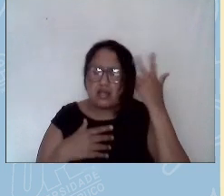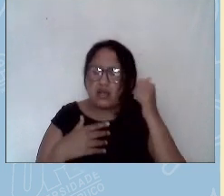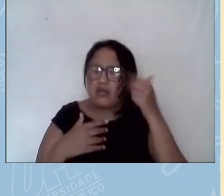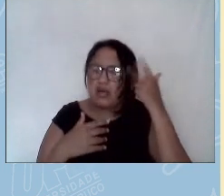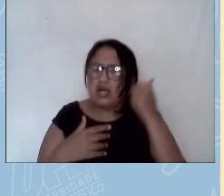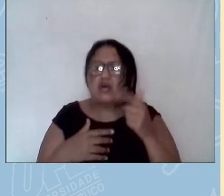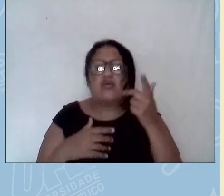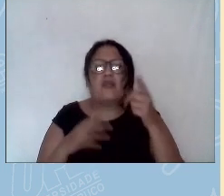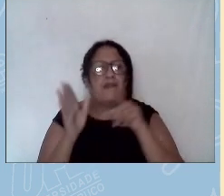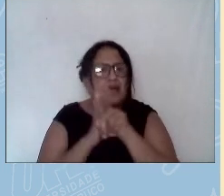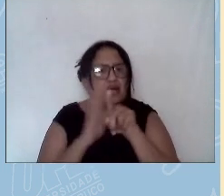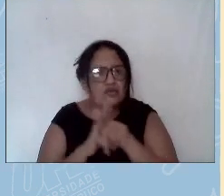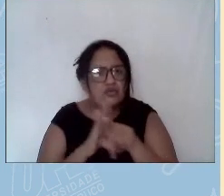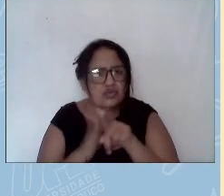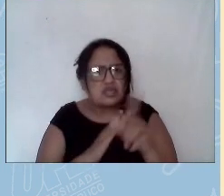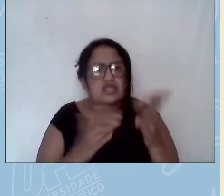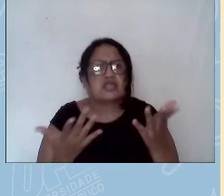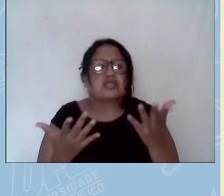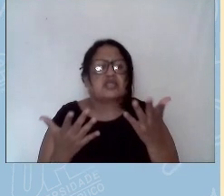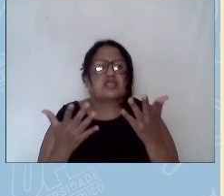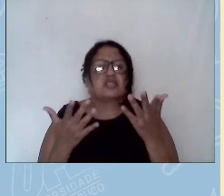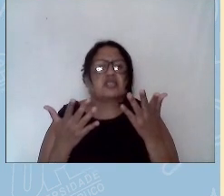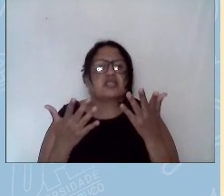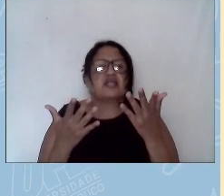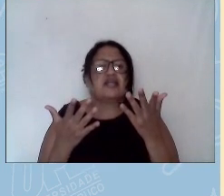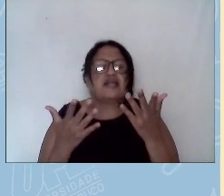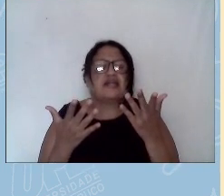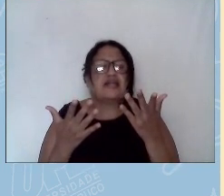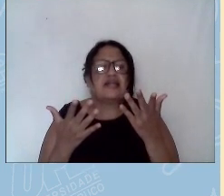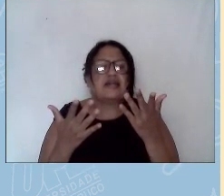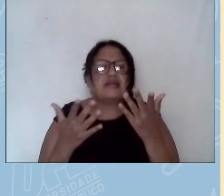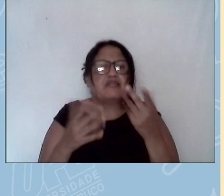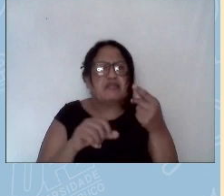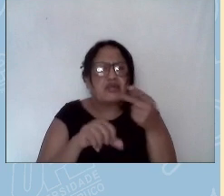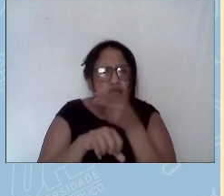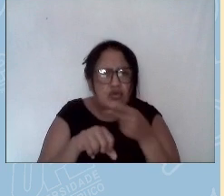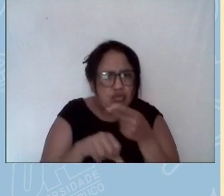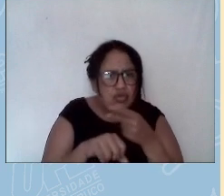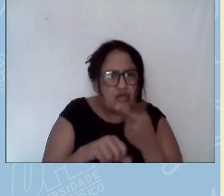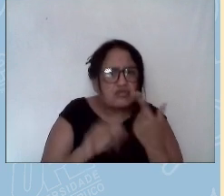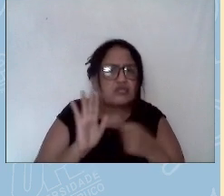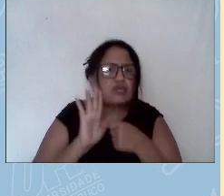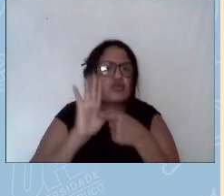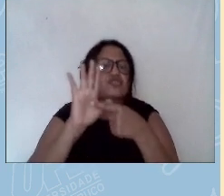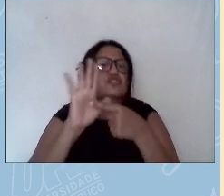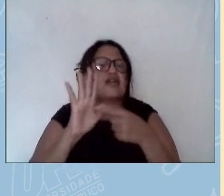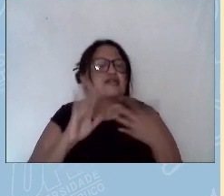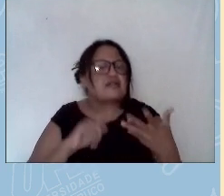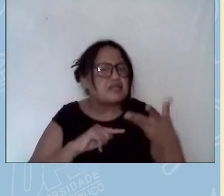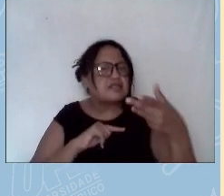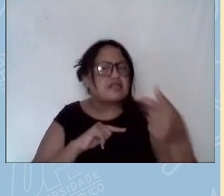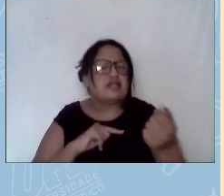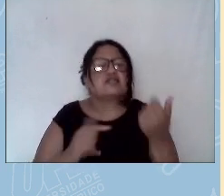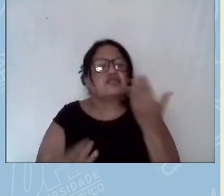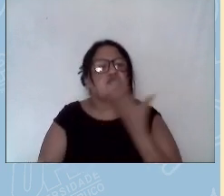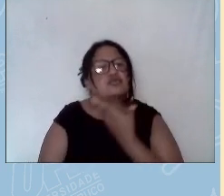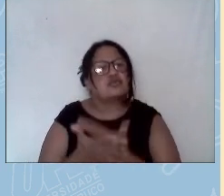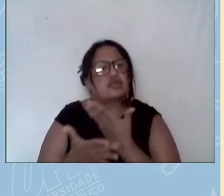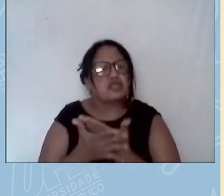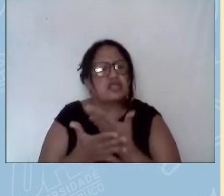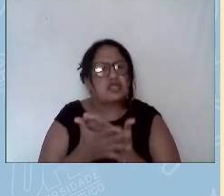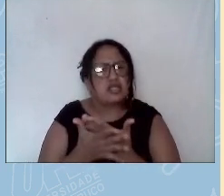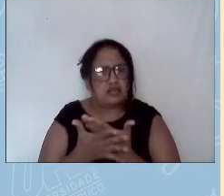questões que buscam destacar as habilidades do estudante em relação a